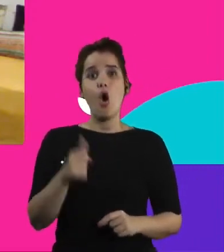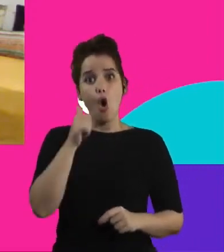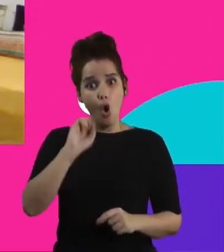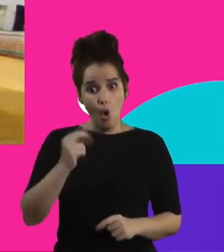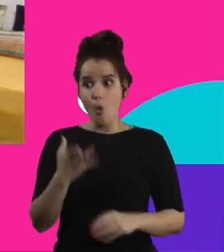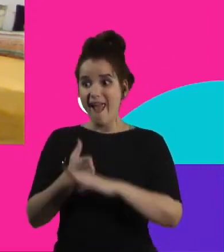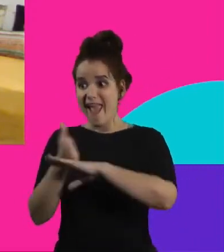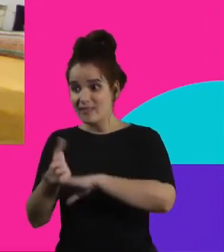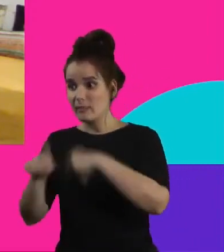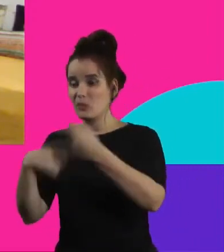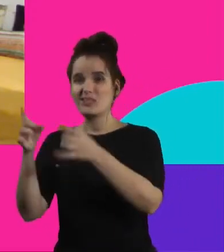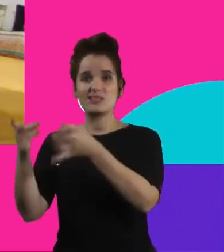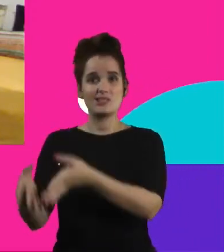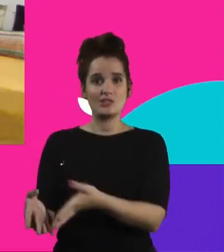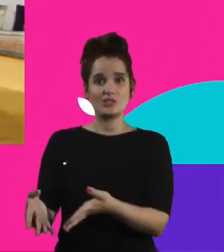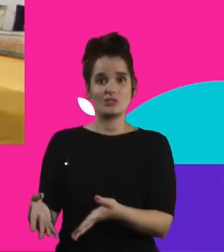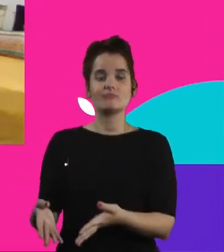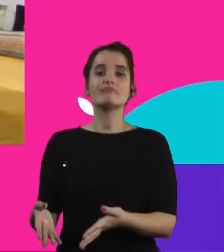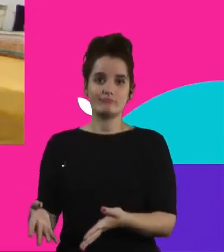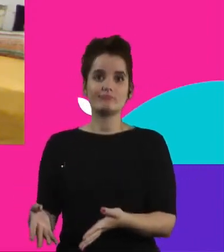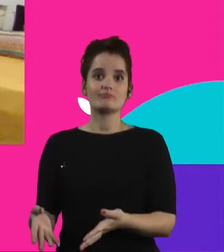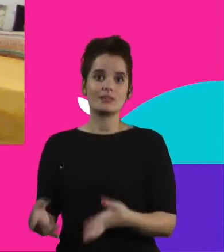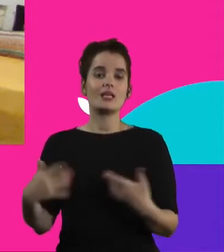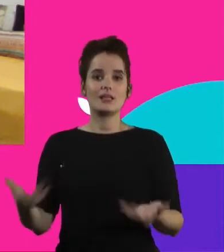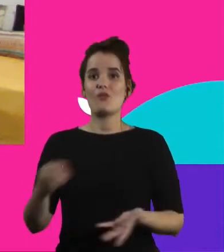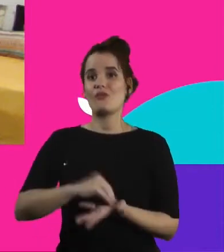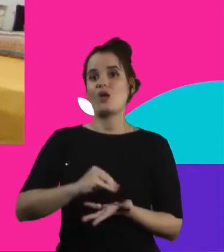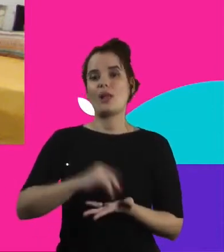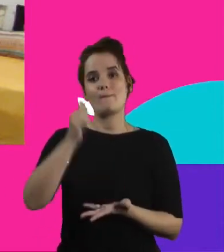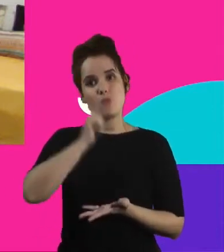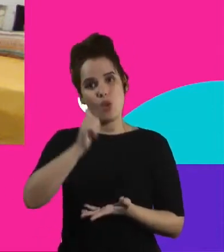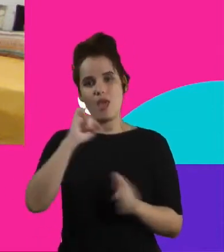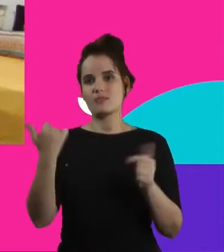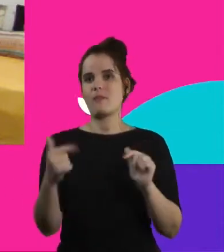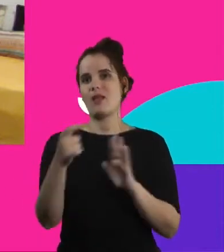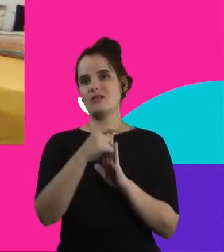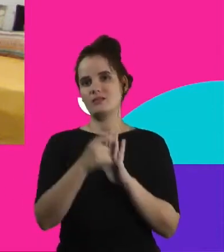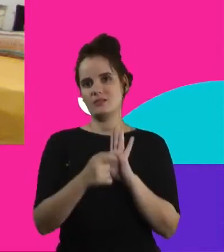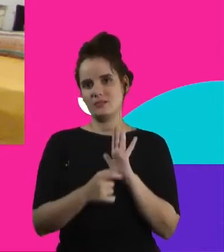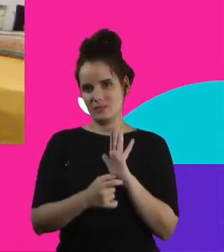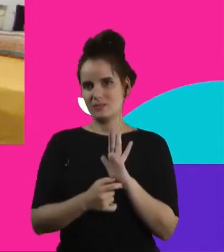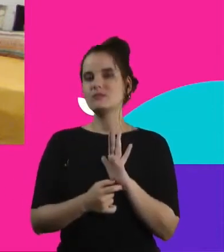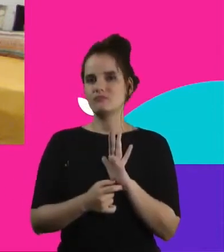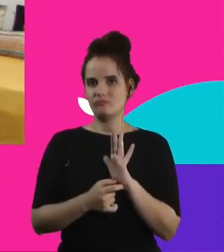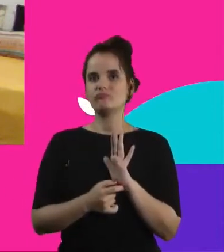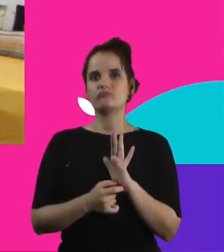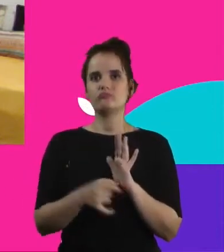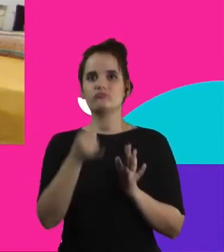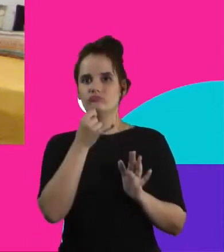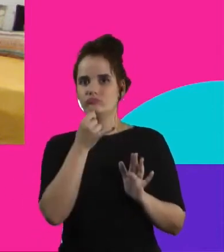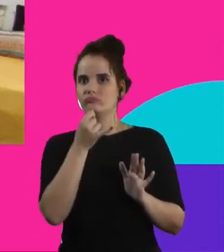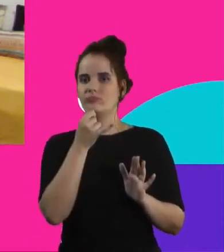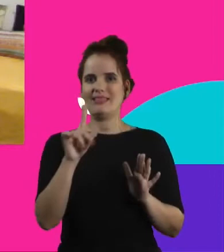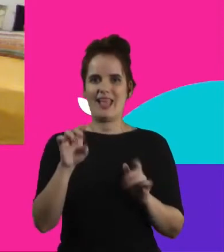caminho. Então, assim, na porta de entrada, a gente não vai ter desenvolvedora. Se a gente não tem desenvolvedora mulher, logicamente, nos cargos de liderança de tecnologia, não